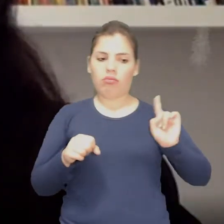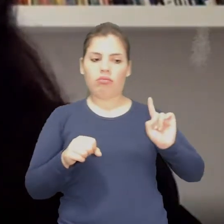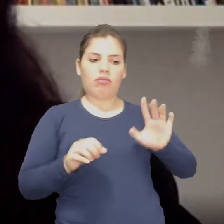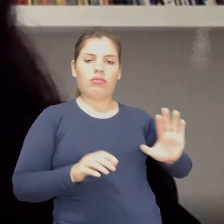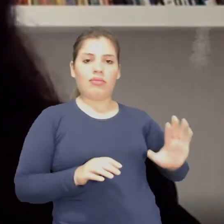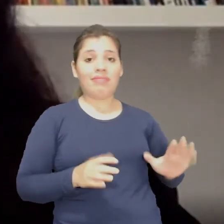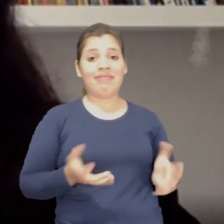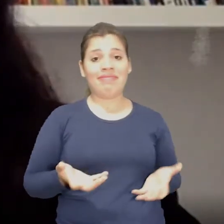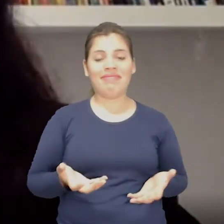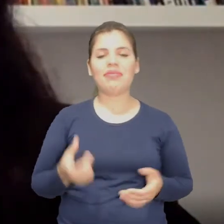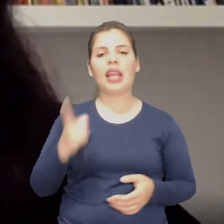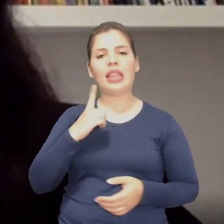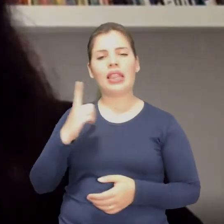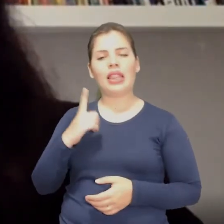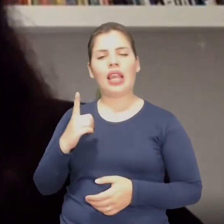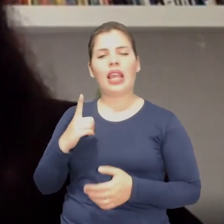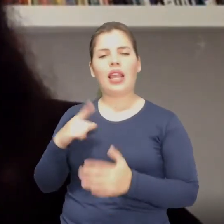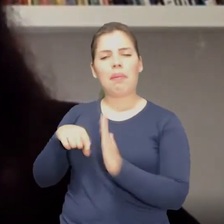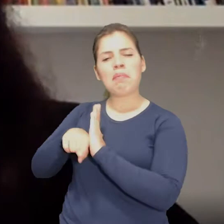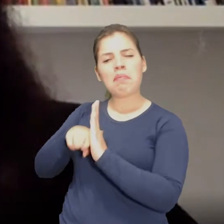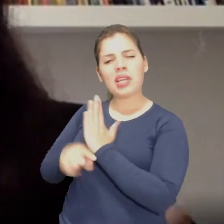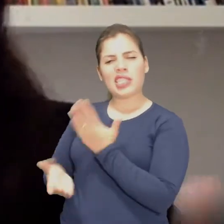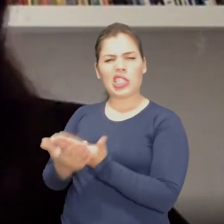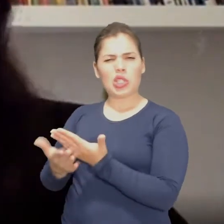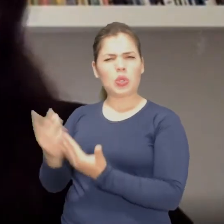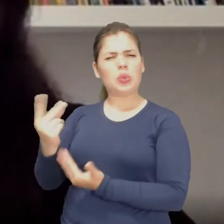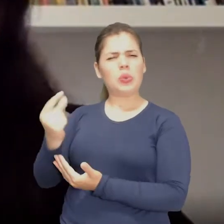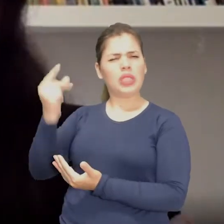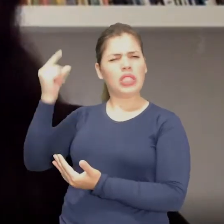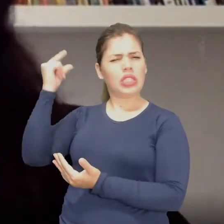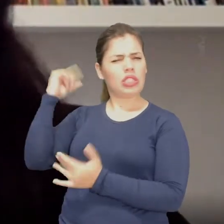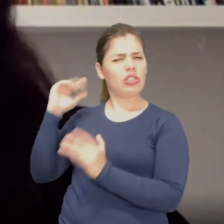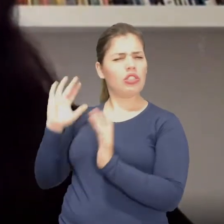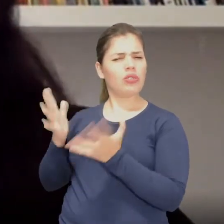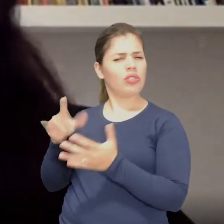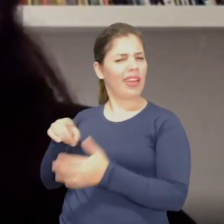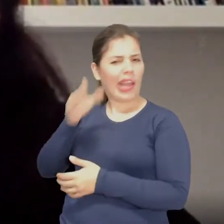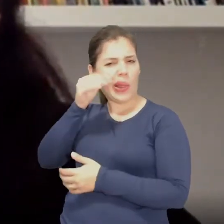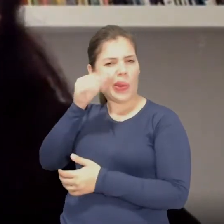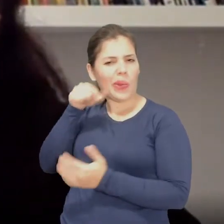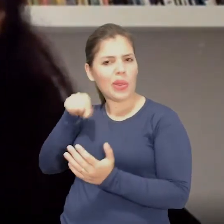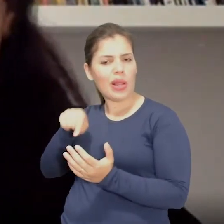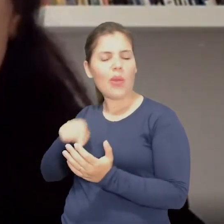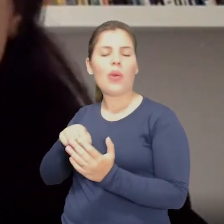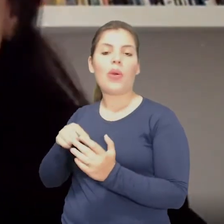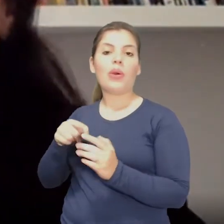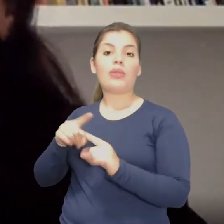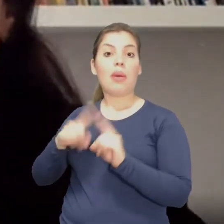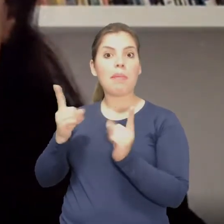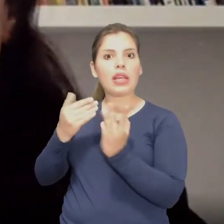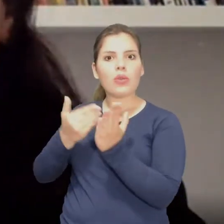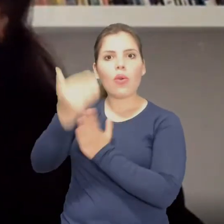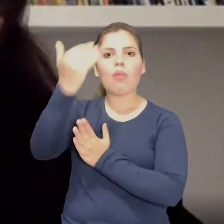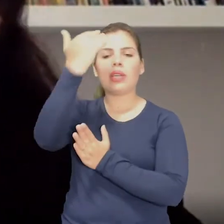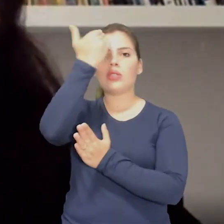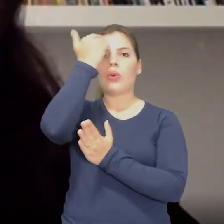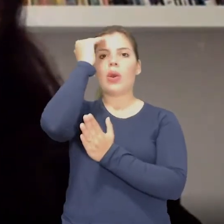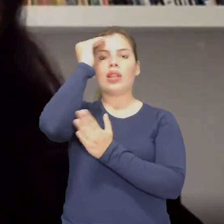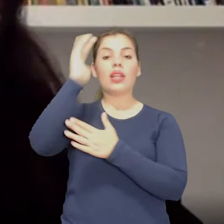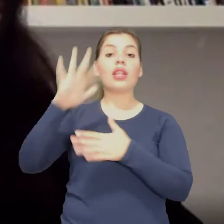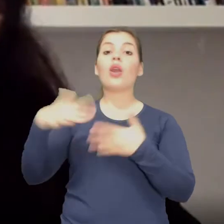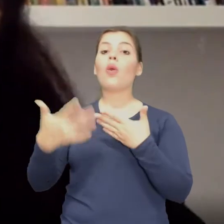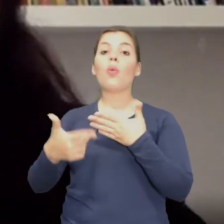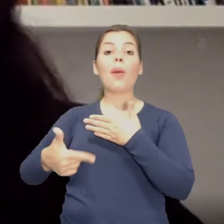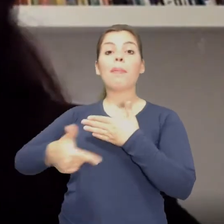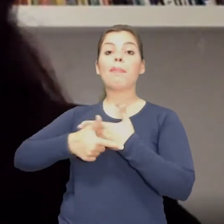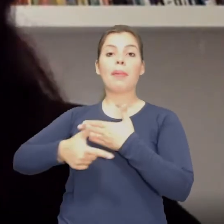um estudo que é bem curioso, que é um estudo bem antigo, clássico, que eu acho que foi a partir daí que se entendeu o papel da dieta